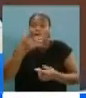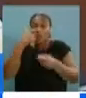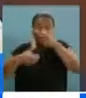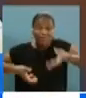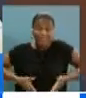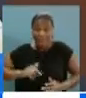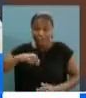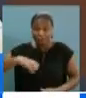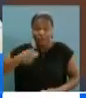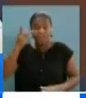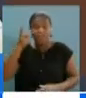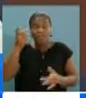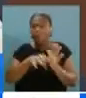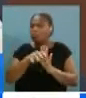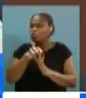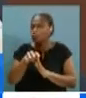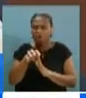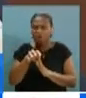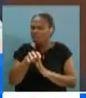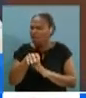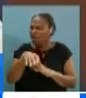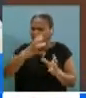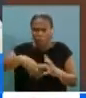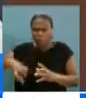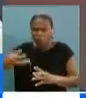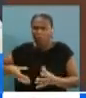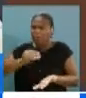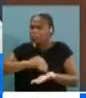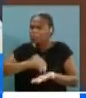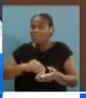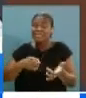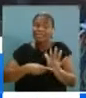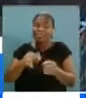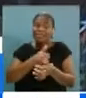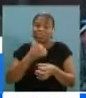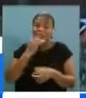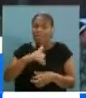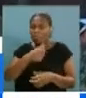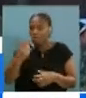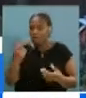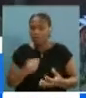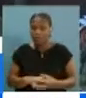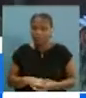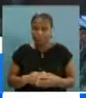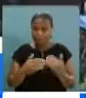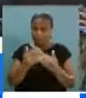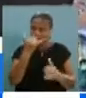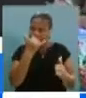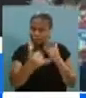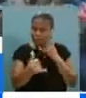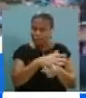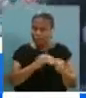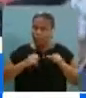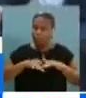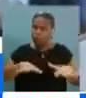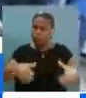cabo-verdianos estejam a viver em condições subhumanas, nomeadamente no Sal e na Boa Vista. Perante o risco da situação se alastrar a